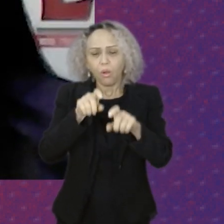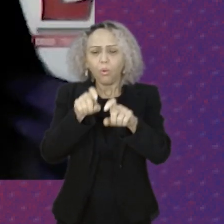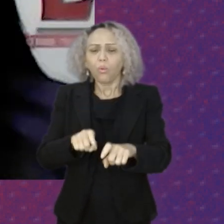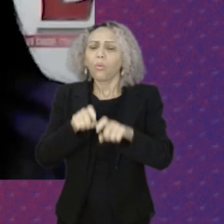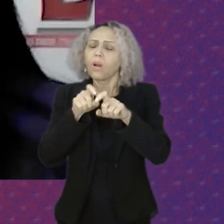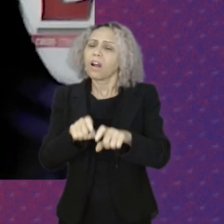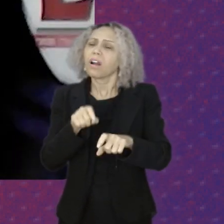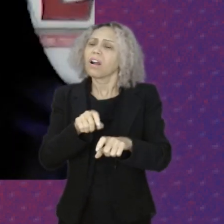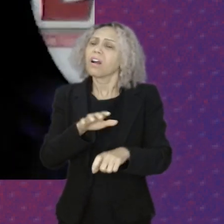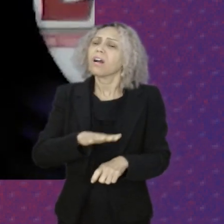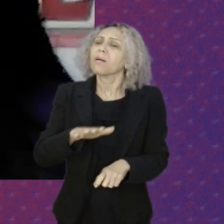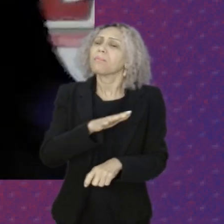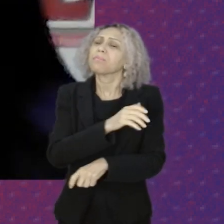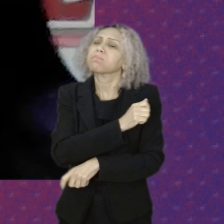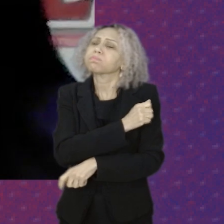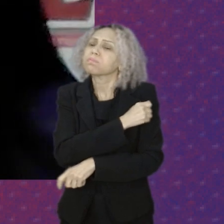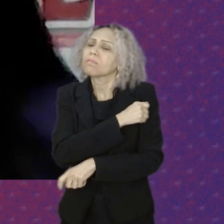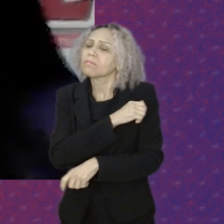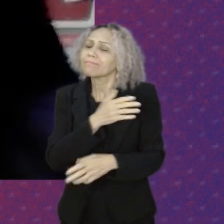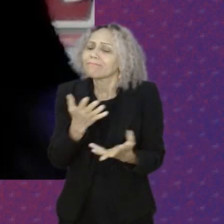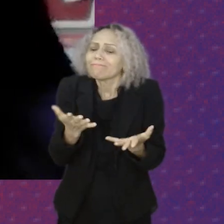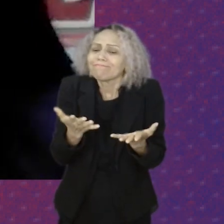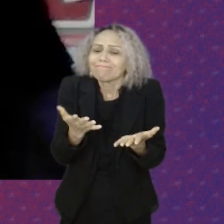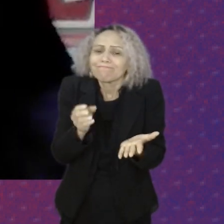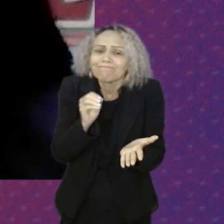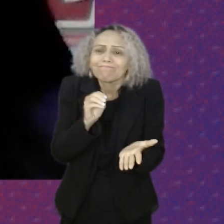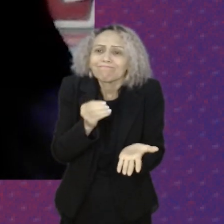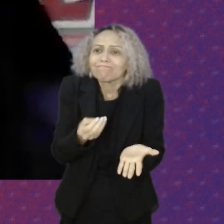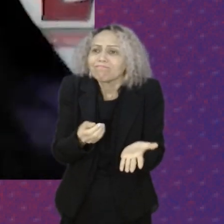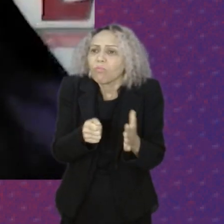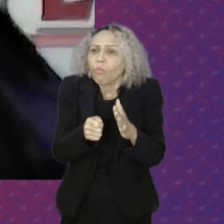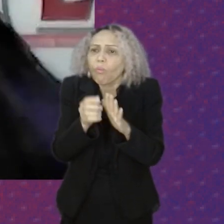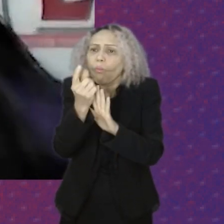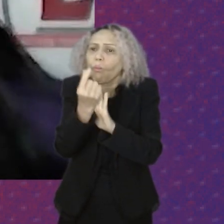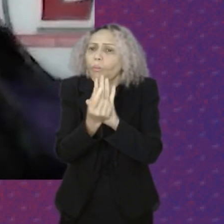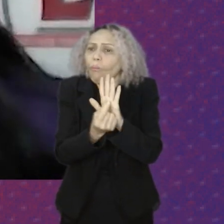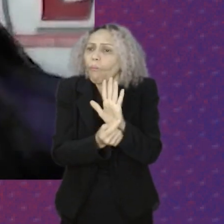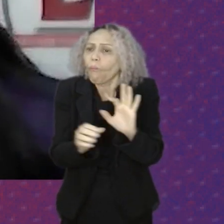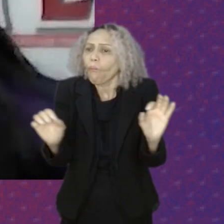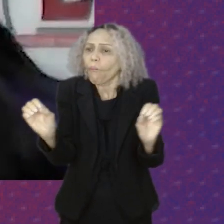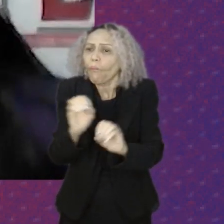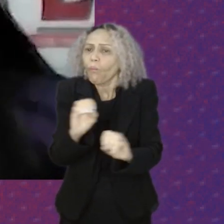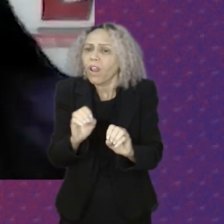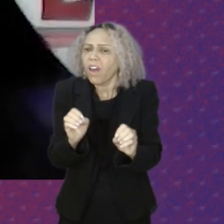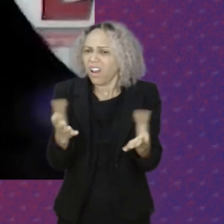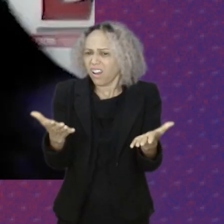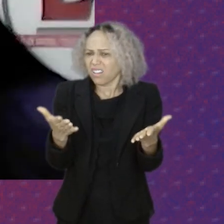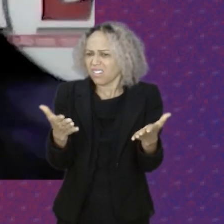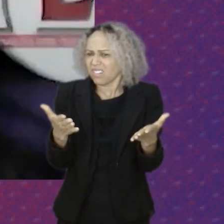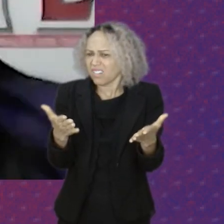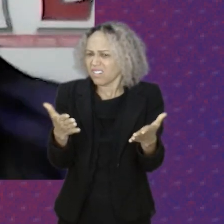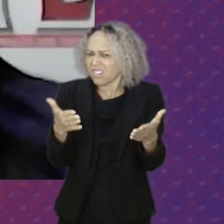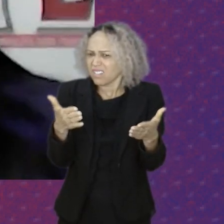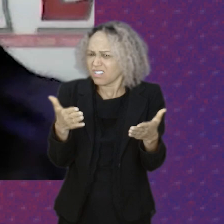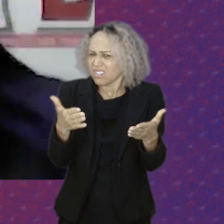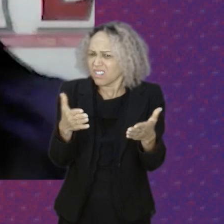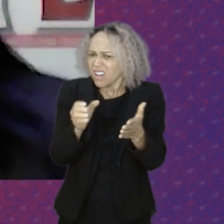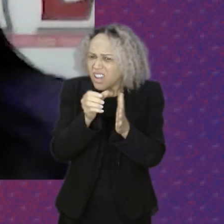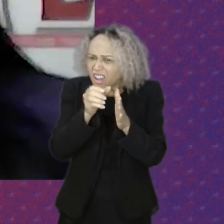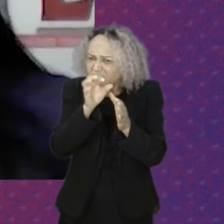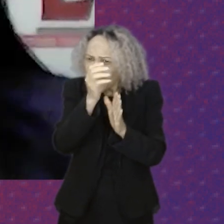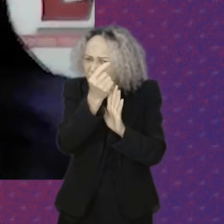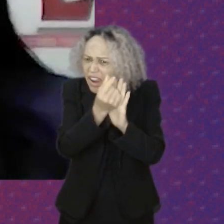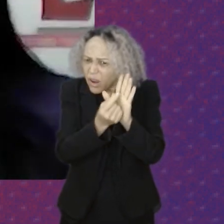Por quê? Não teria recurso, não tem recurso específico para a educação do campo nas universidades, não